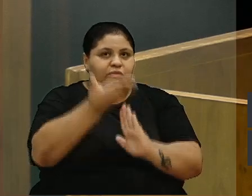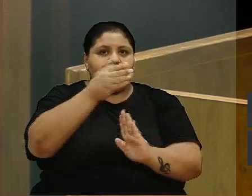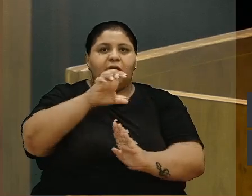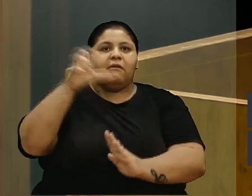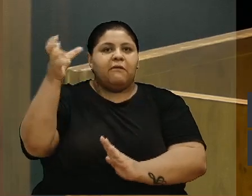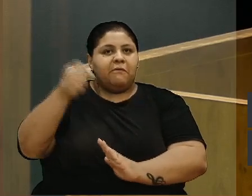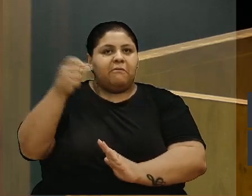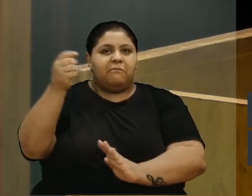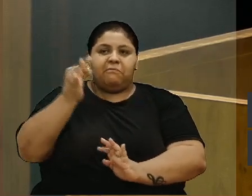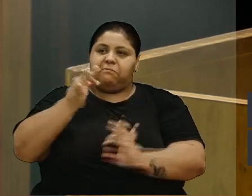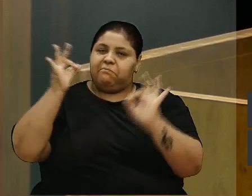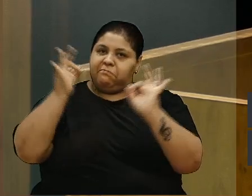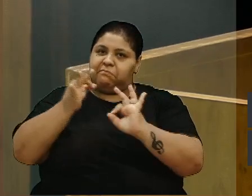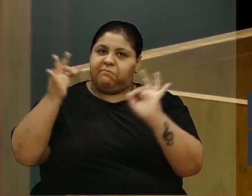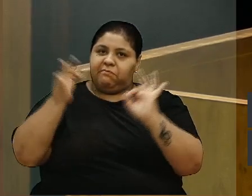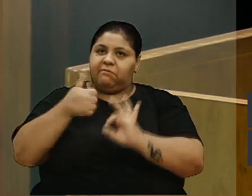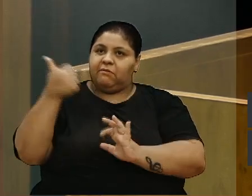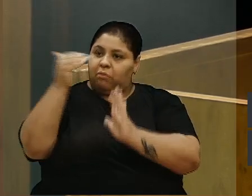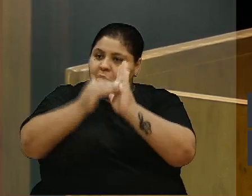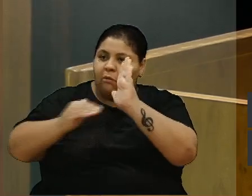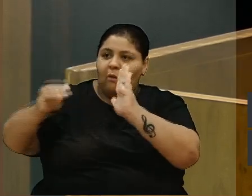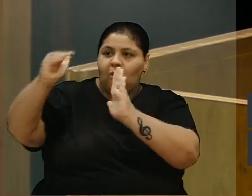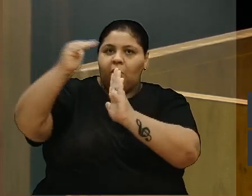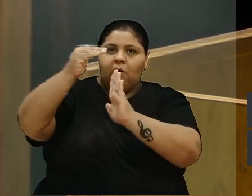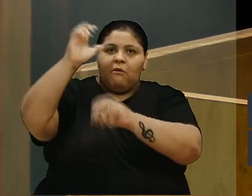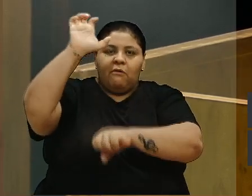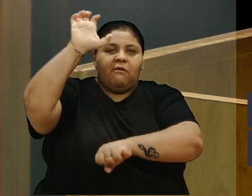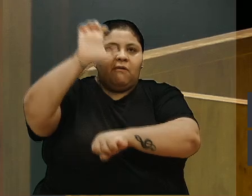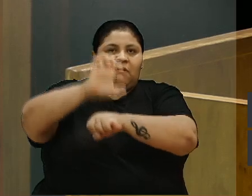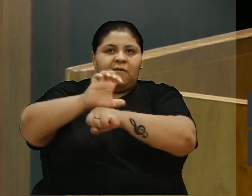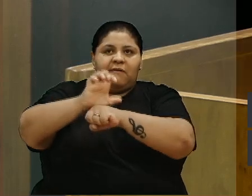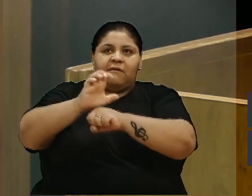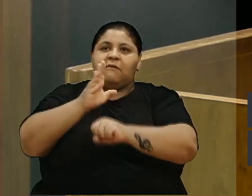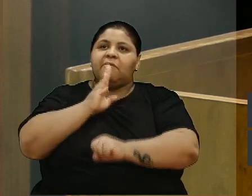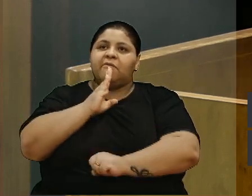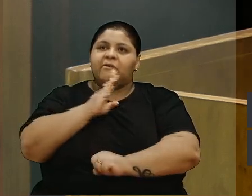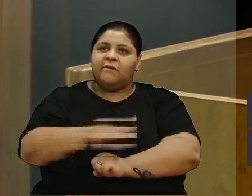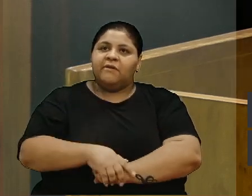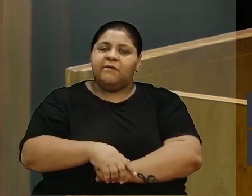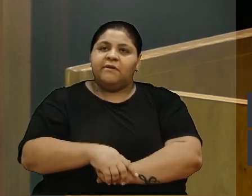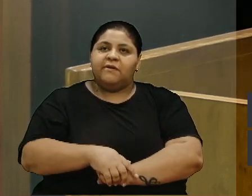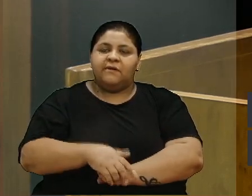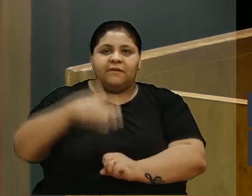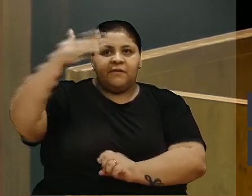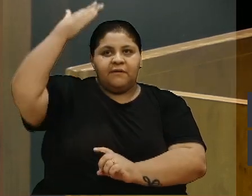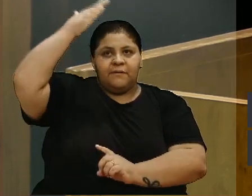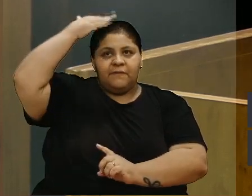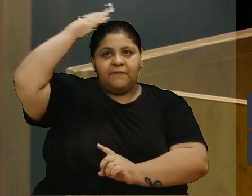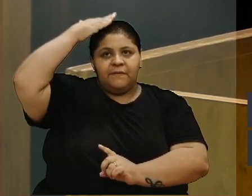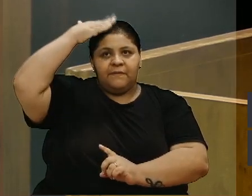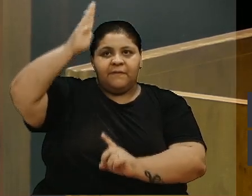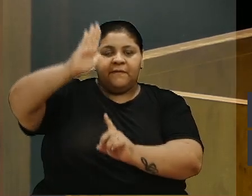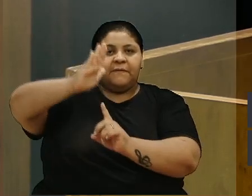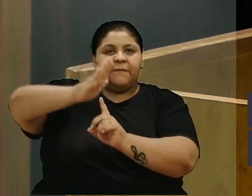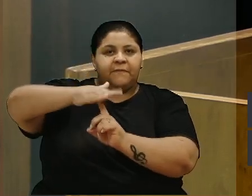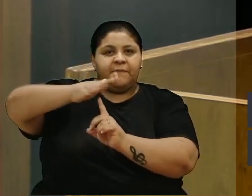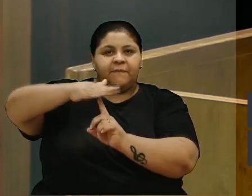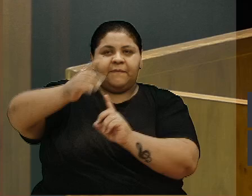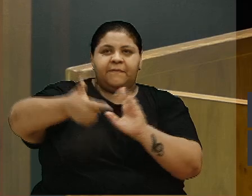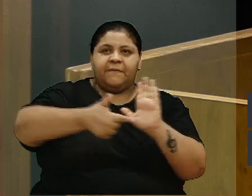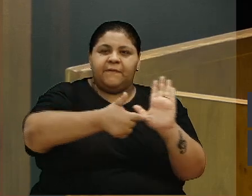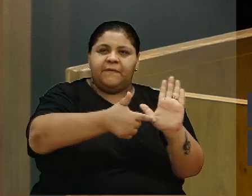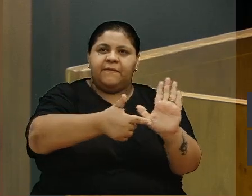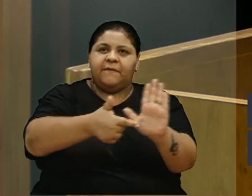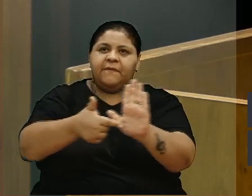indo para o pódio. A gente está ficando em primeiro lugar e o Estado sendo conhecido por isso, enquanto o Paraná se destaca em primeiro lugar, lá